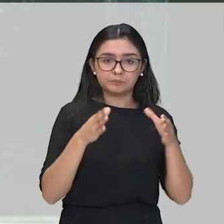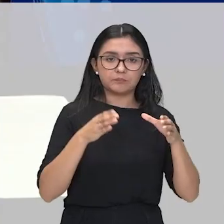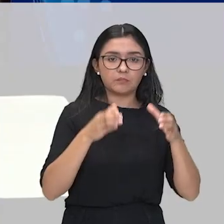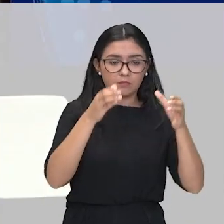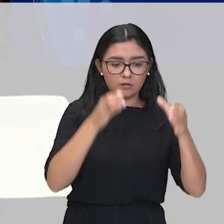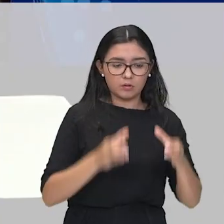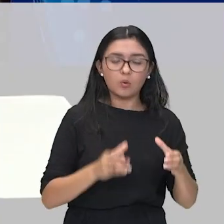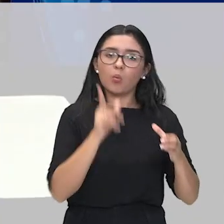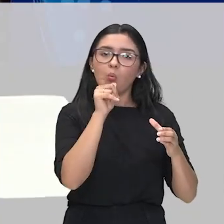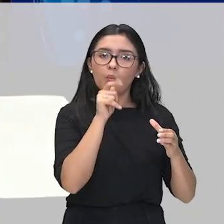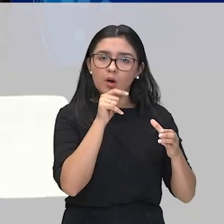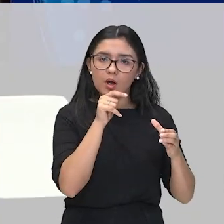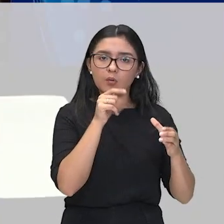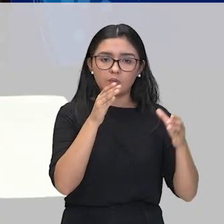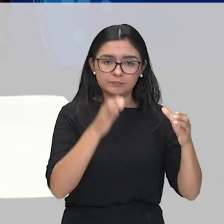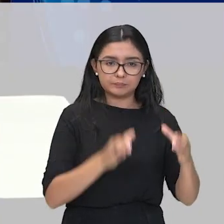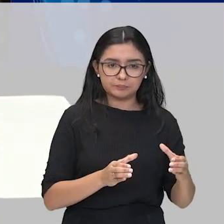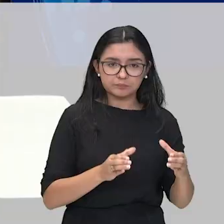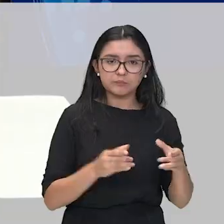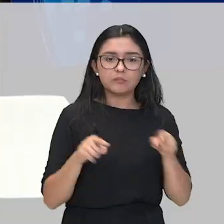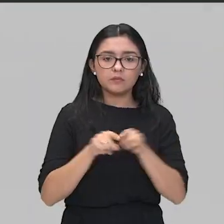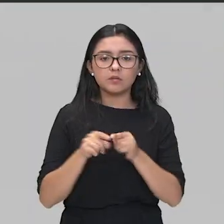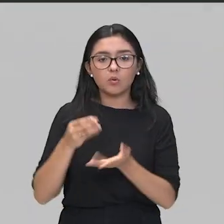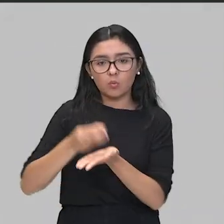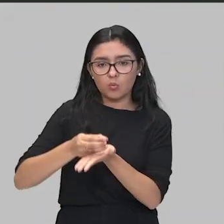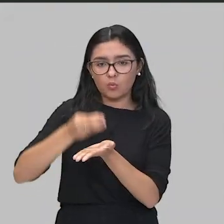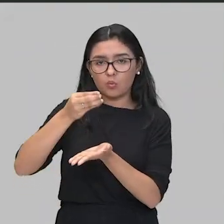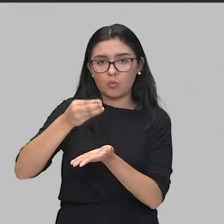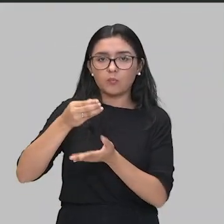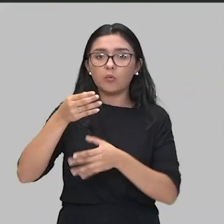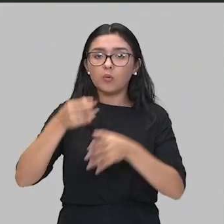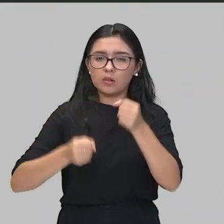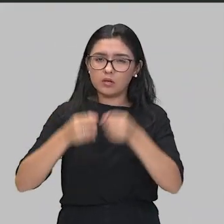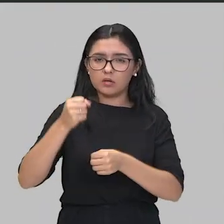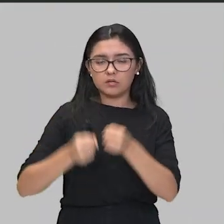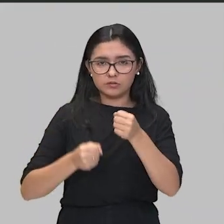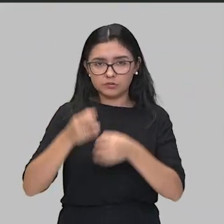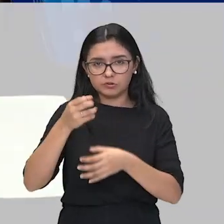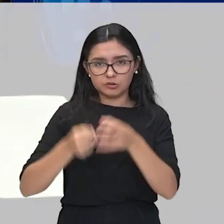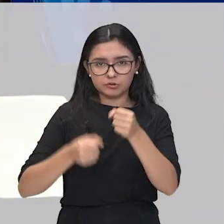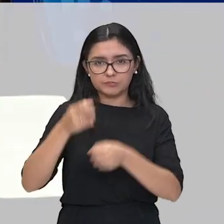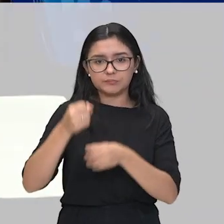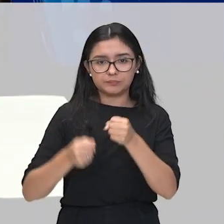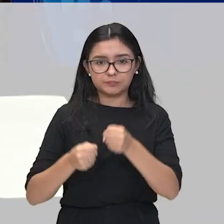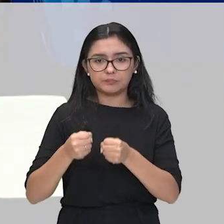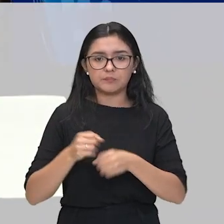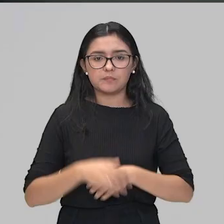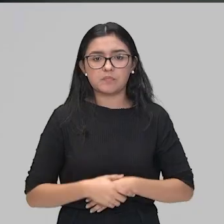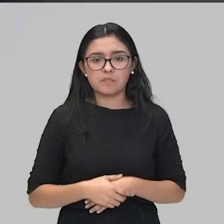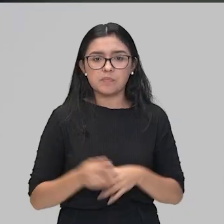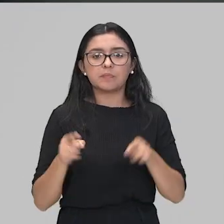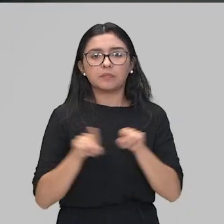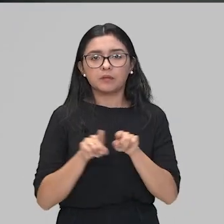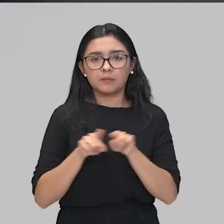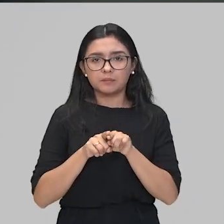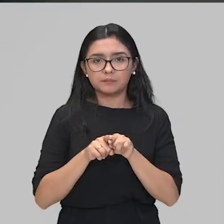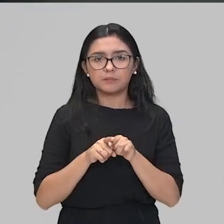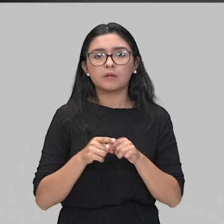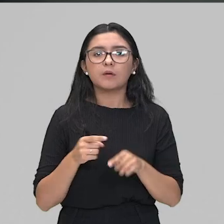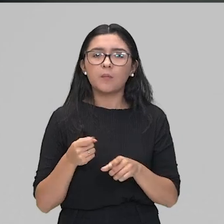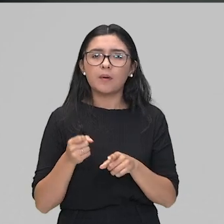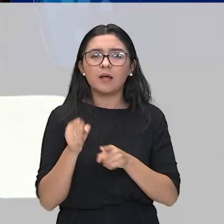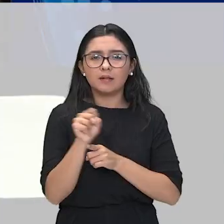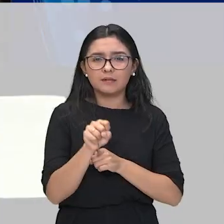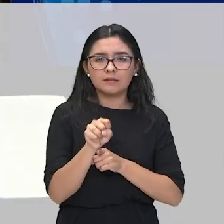água, nós vamos precisar aqui de um copo de leite, só um pouquinho de leite vai servir, uma lanterna, como vocês